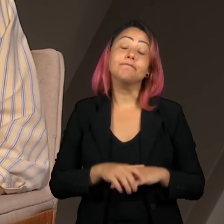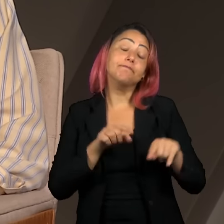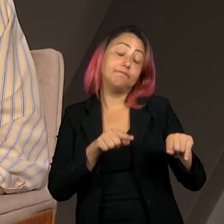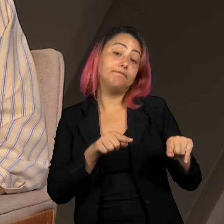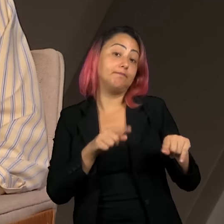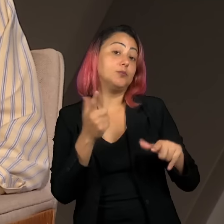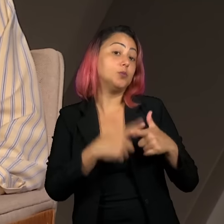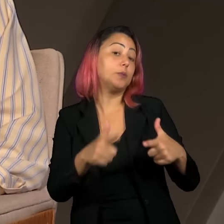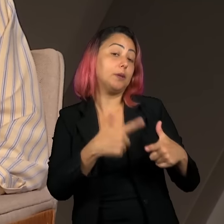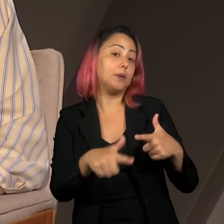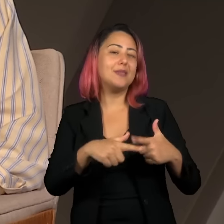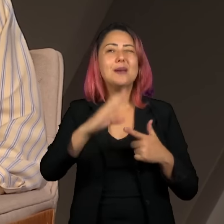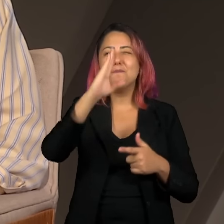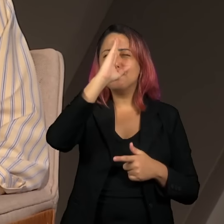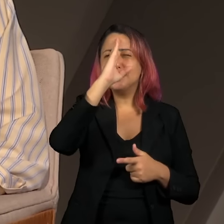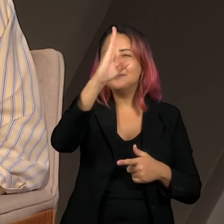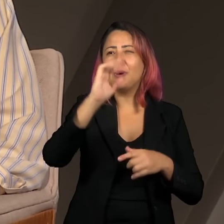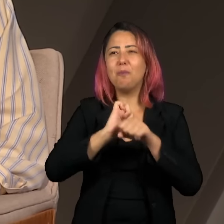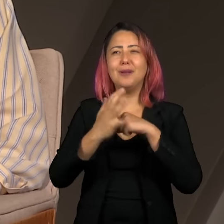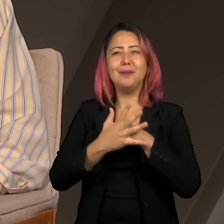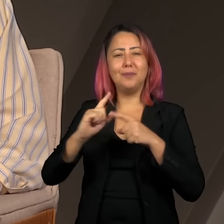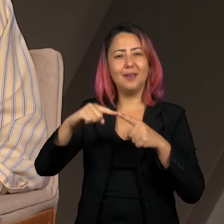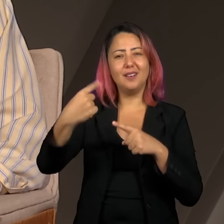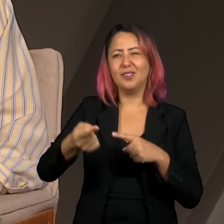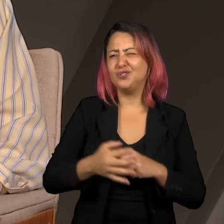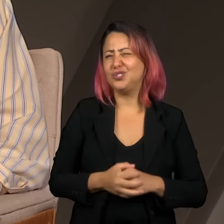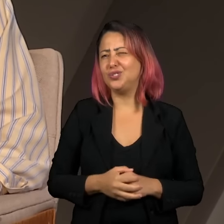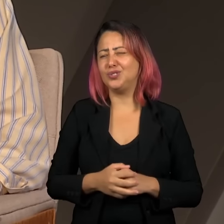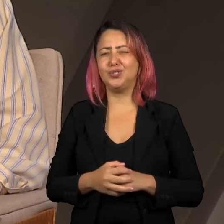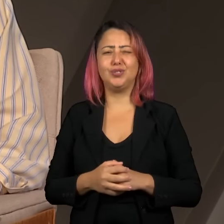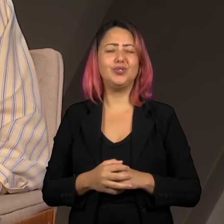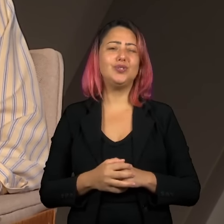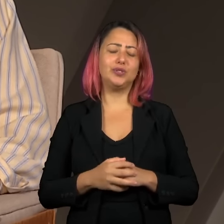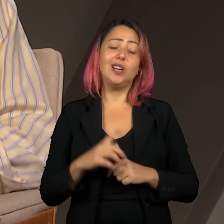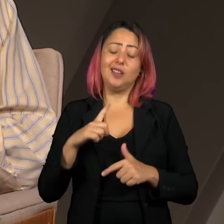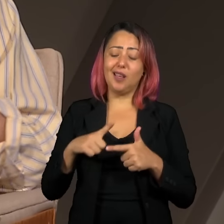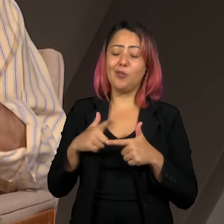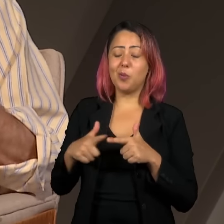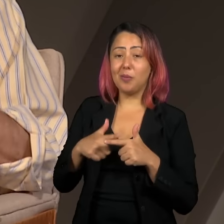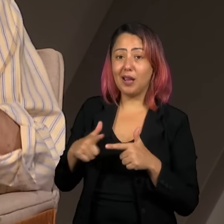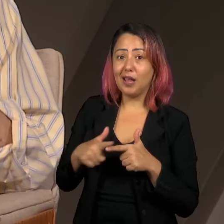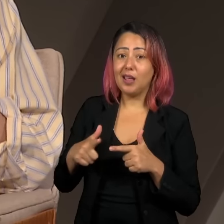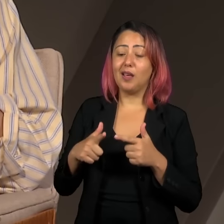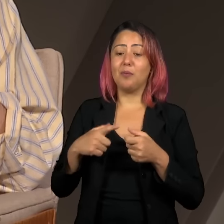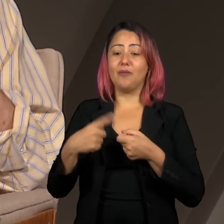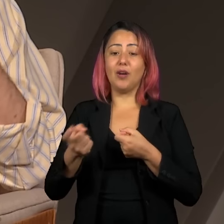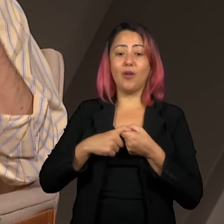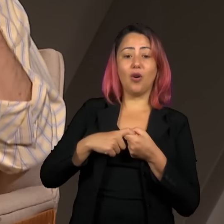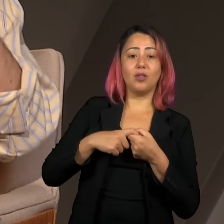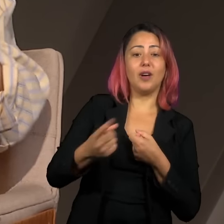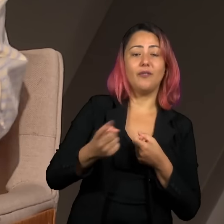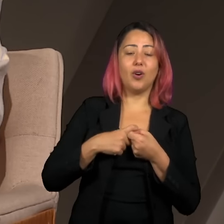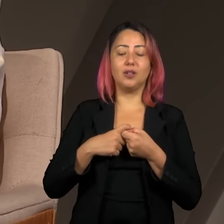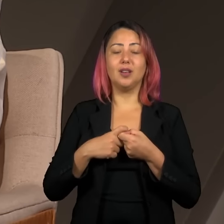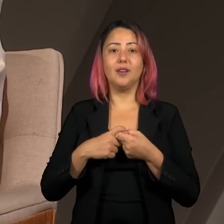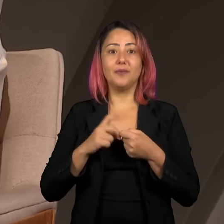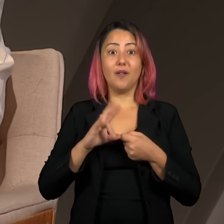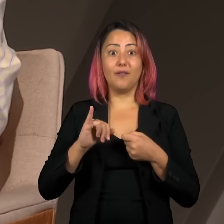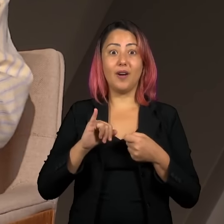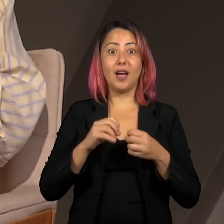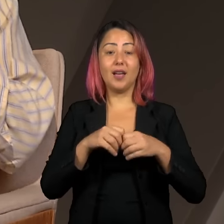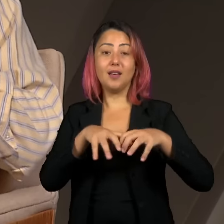especialmente depois depois da pandemia né porque a gente teve aí um problema volta não volta vai ser híbrido vai ser tudo à